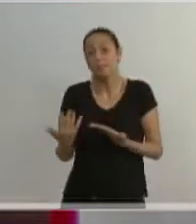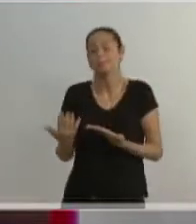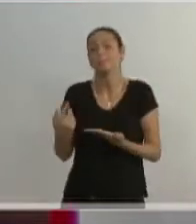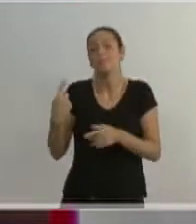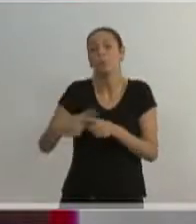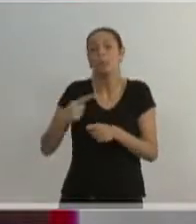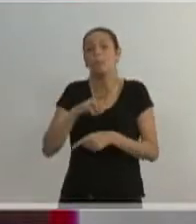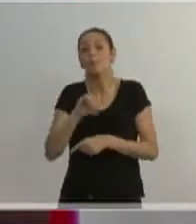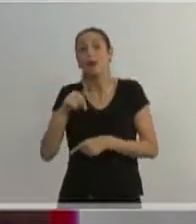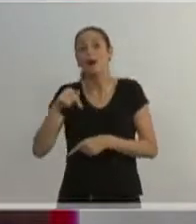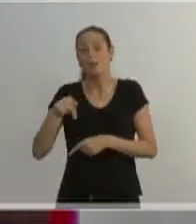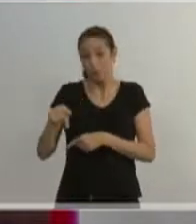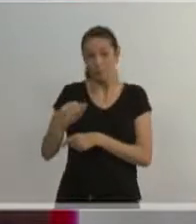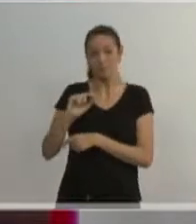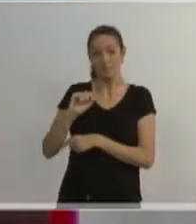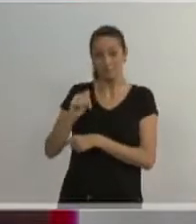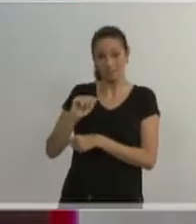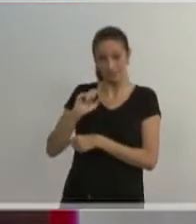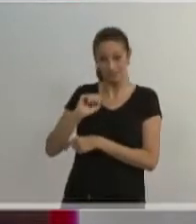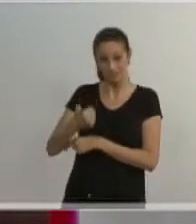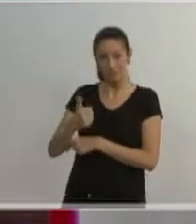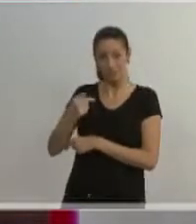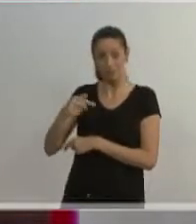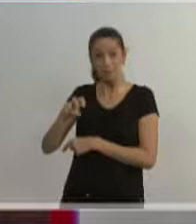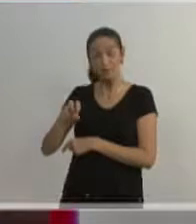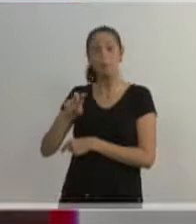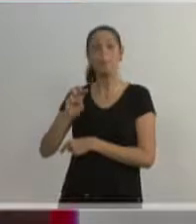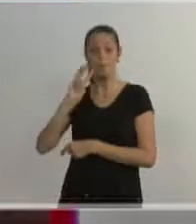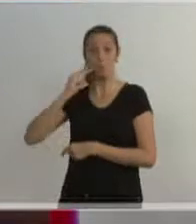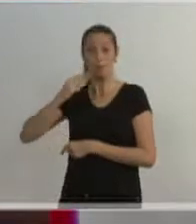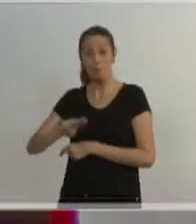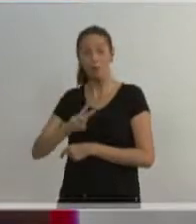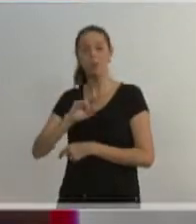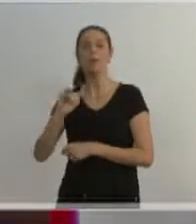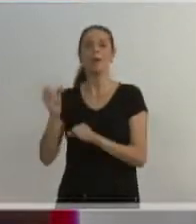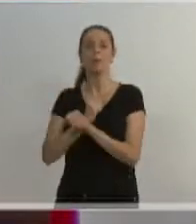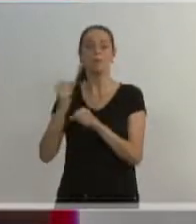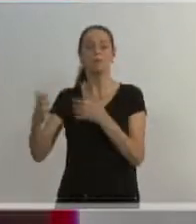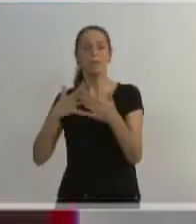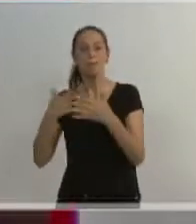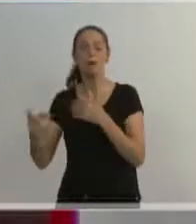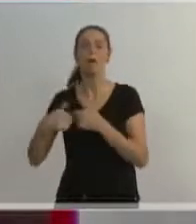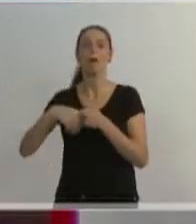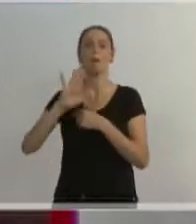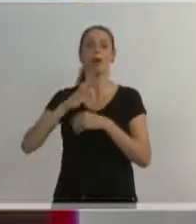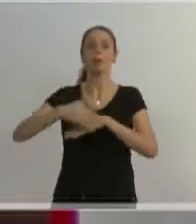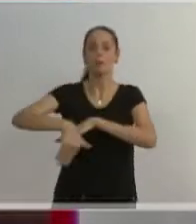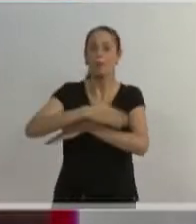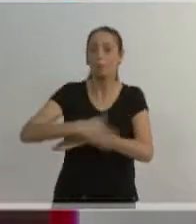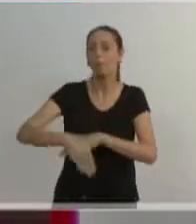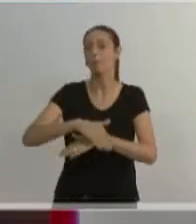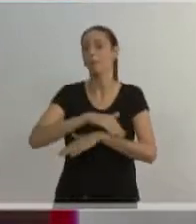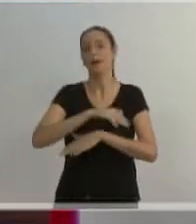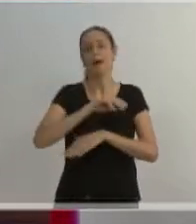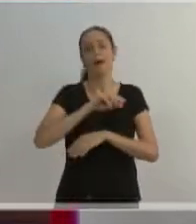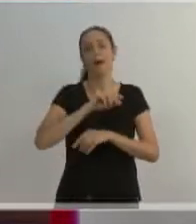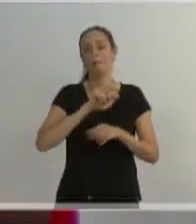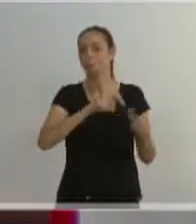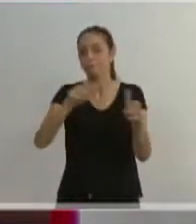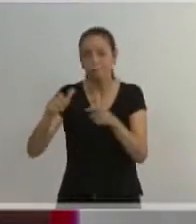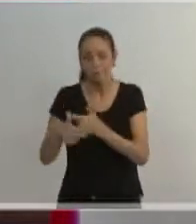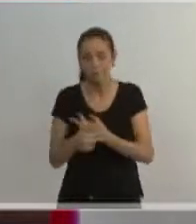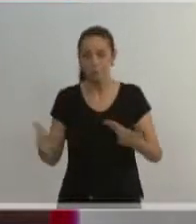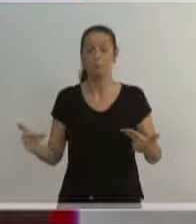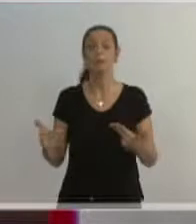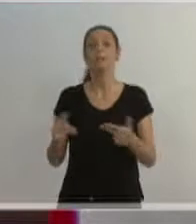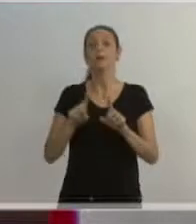novos terminais ea informação que eu tenho que a ligação delegacia talvez vereadores já lhe concedeu à parte possa nos trazer também o esclarecimento